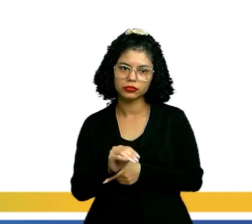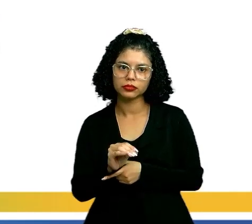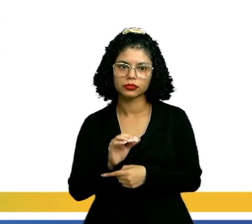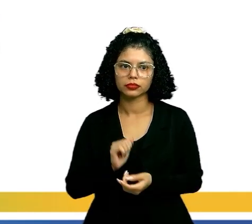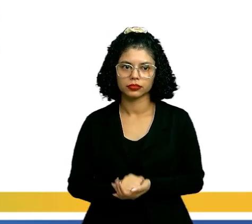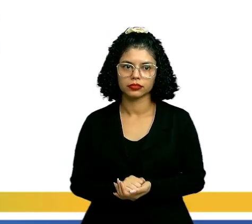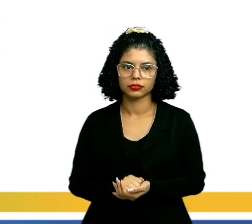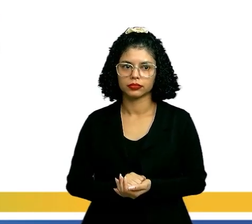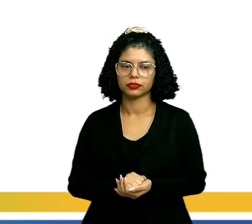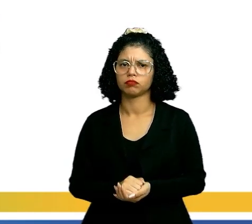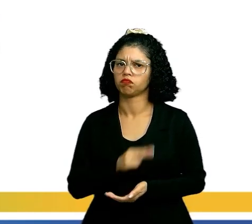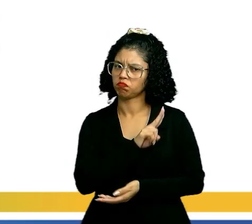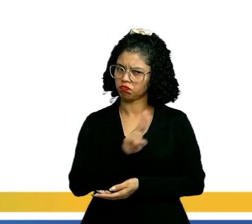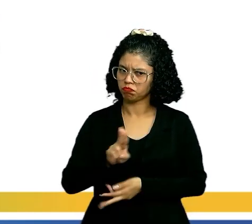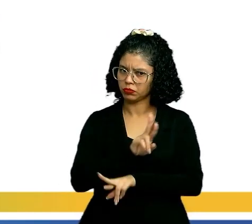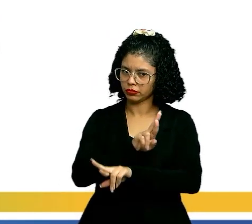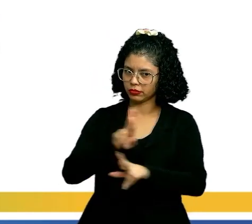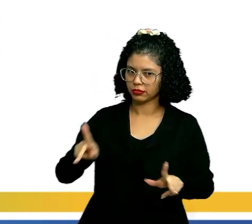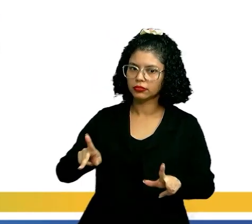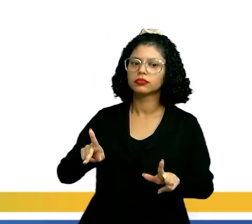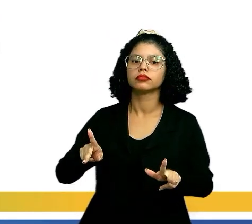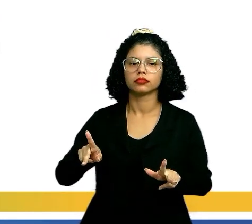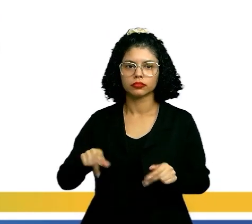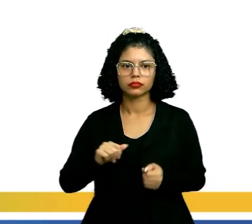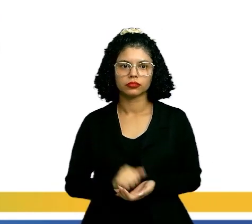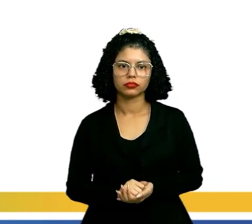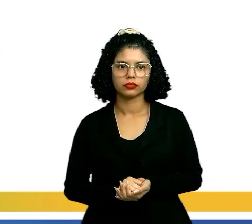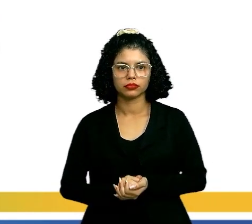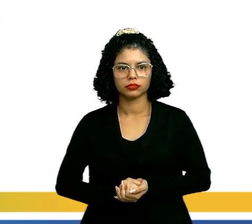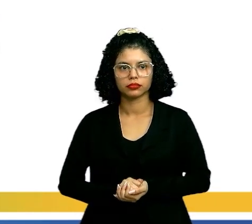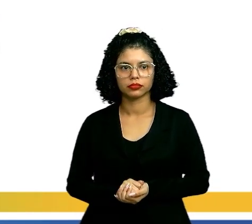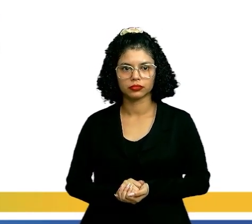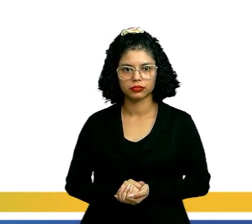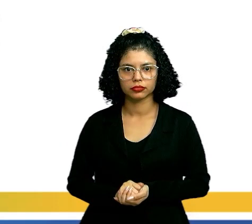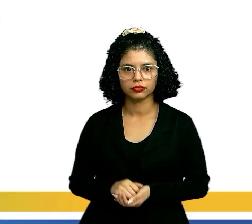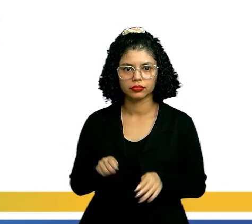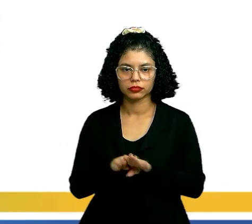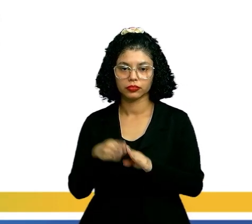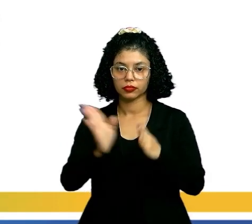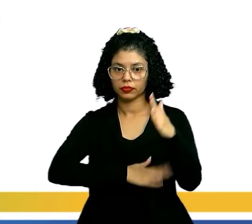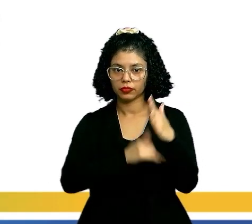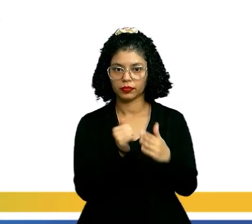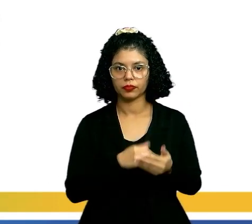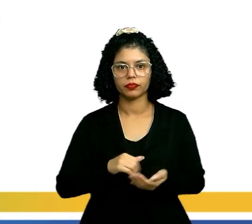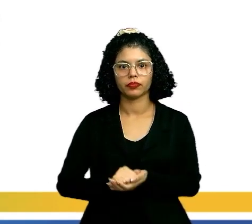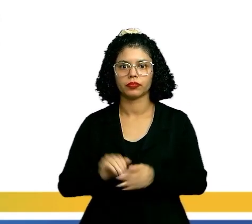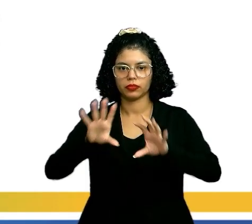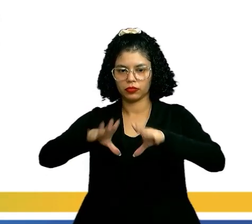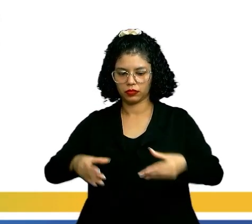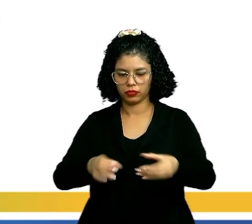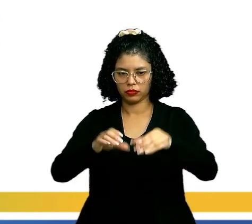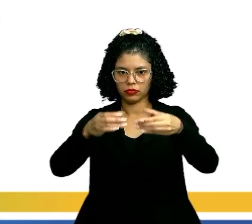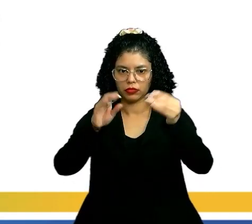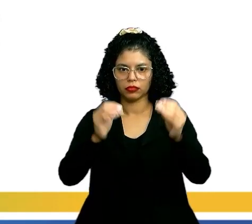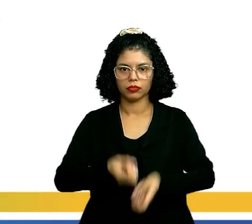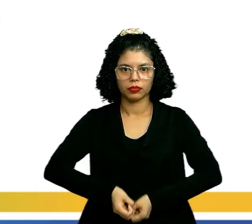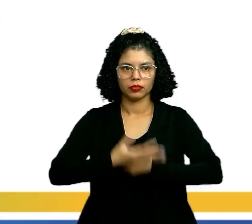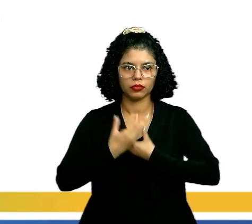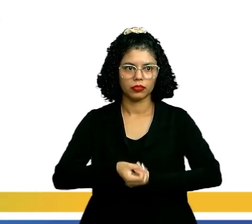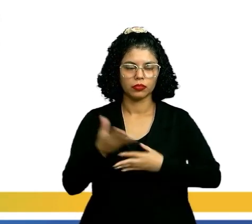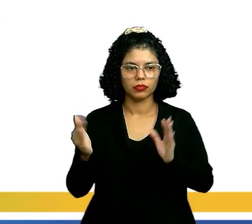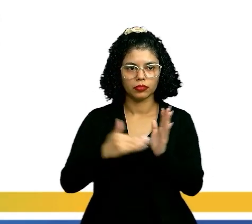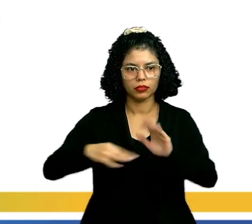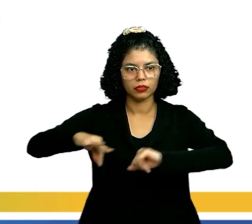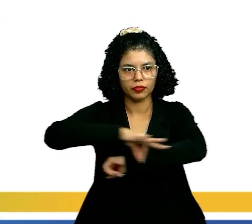Ludovico, um nome bem diferente, né? Buonarroti Simone foi pintor, escultor, poeta